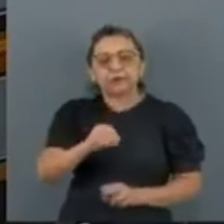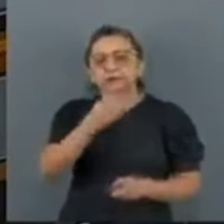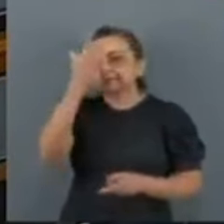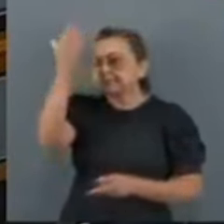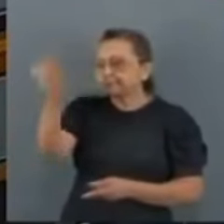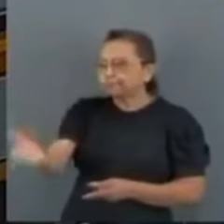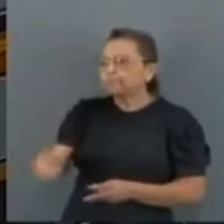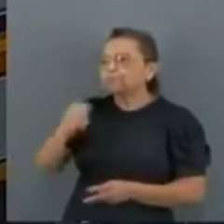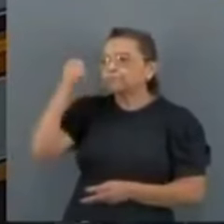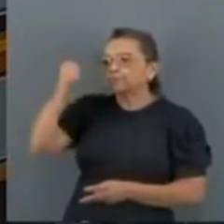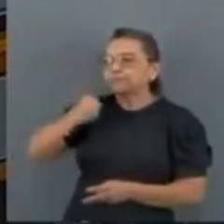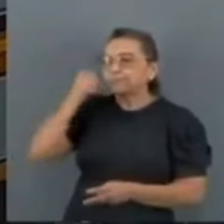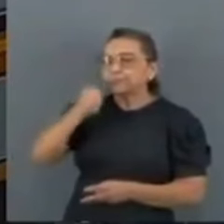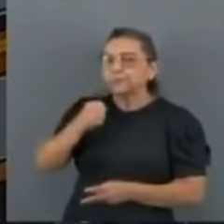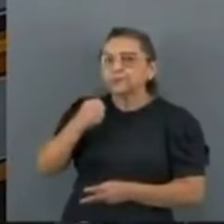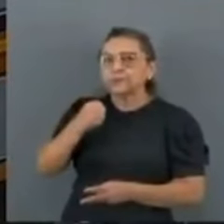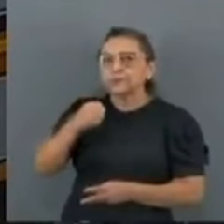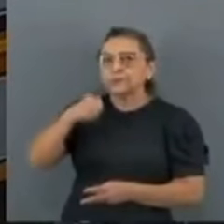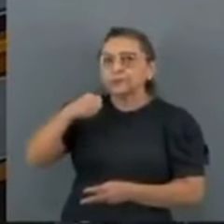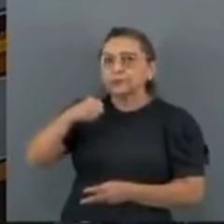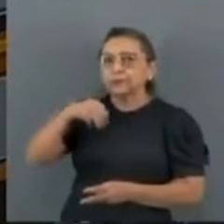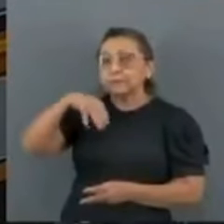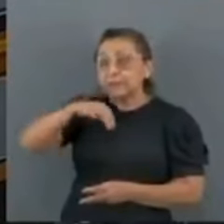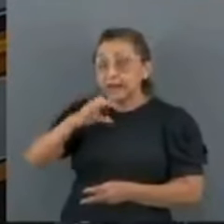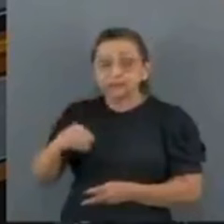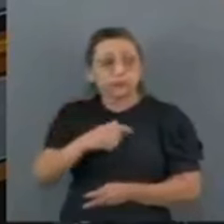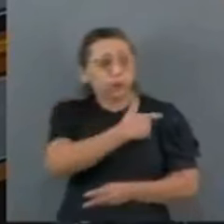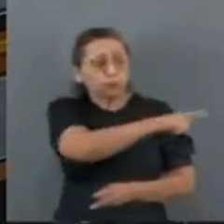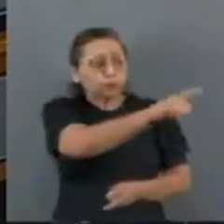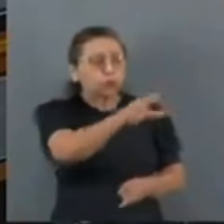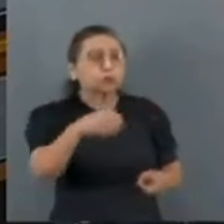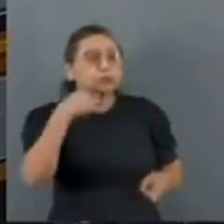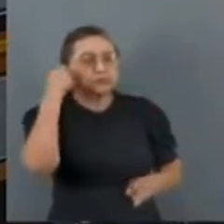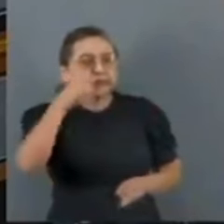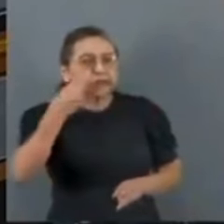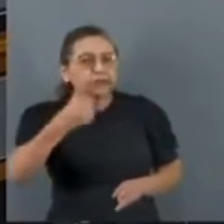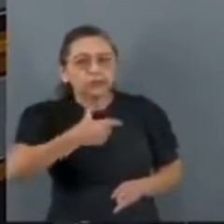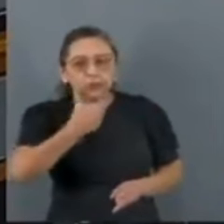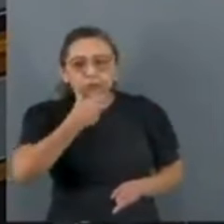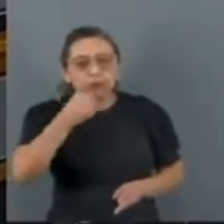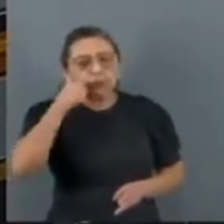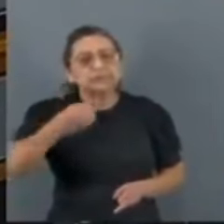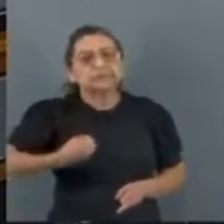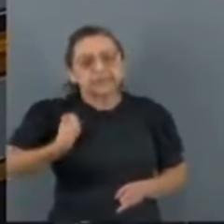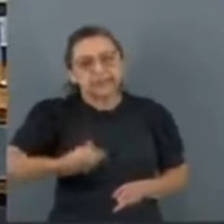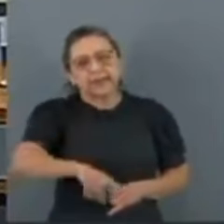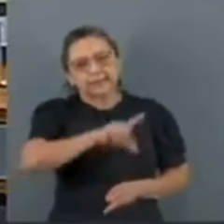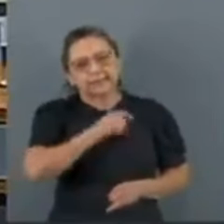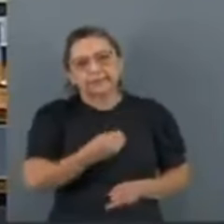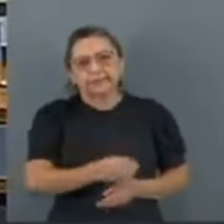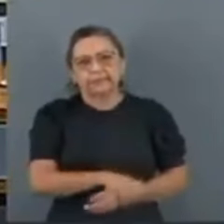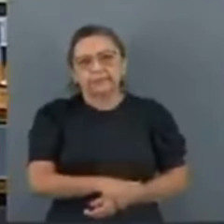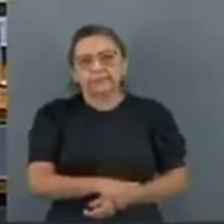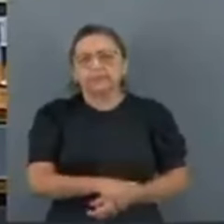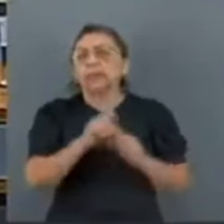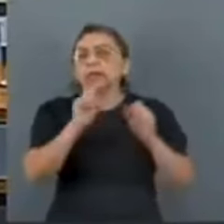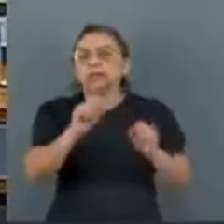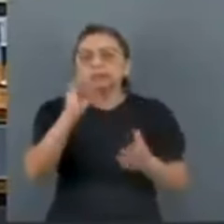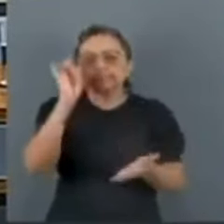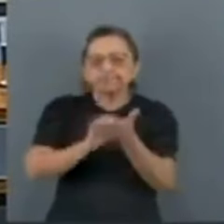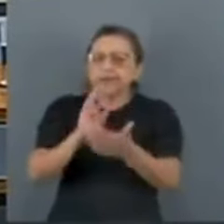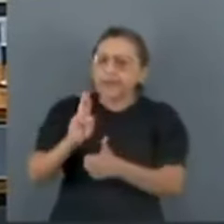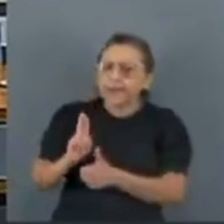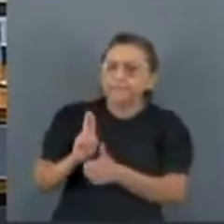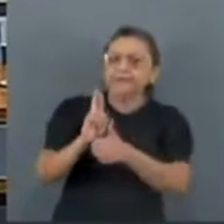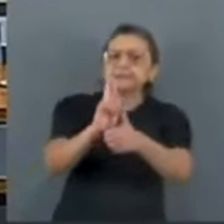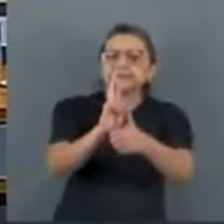senador. E aos demais senadores que aqui se fizeram presentes e que representam